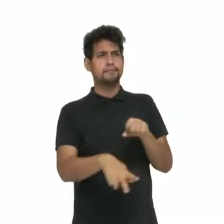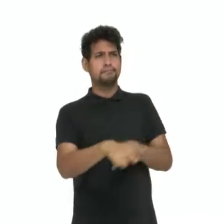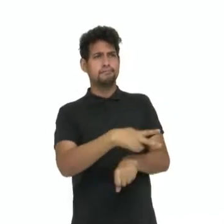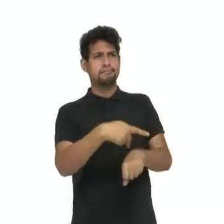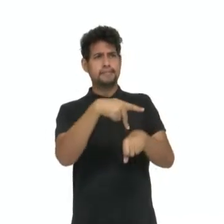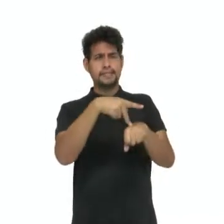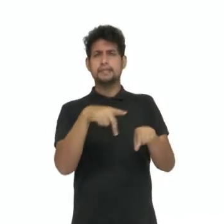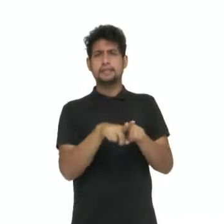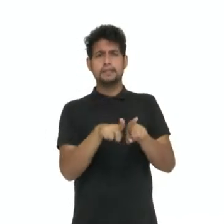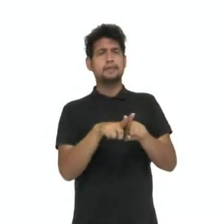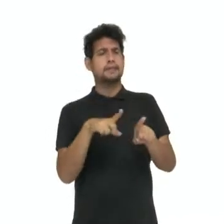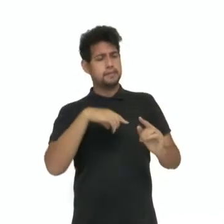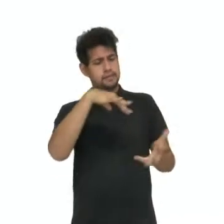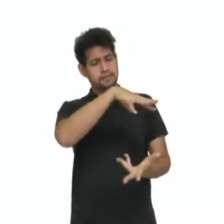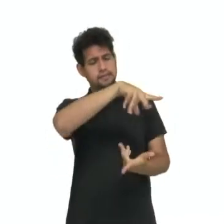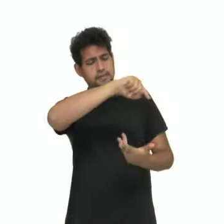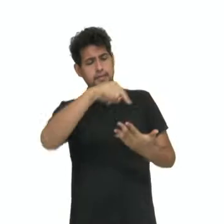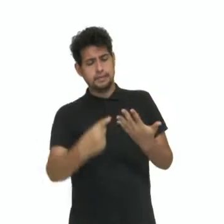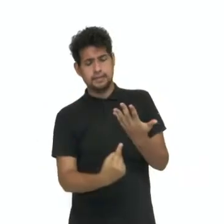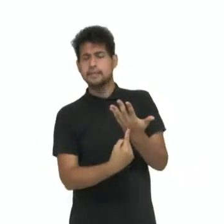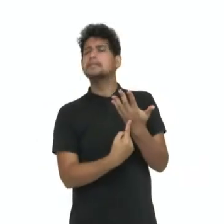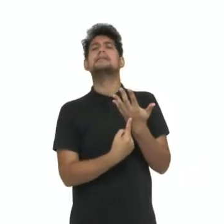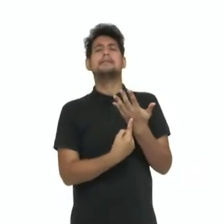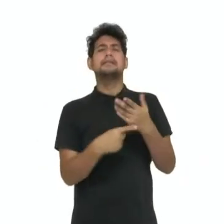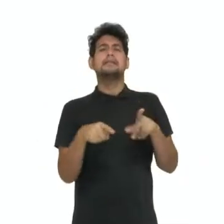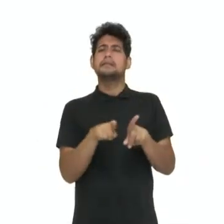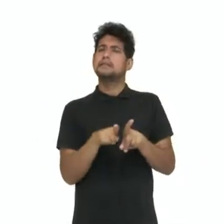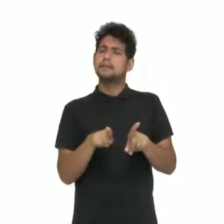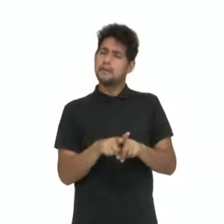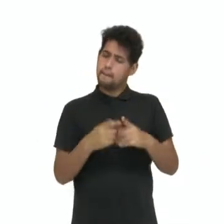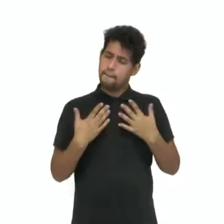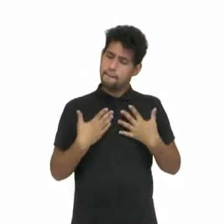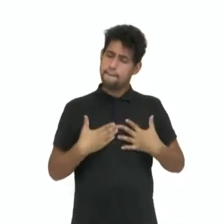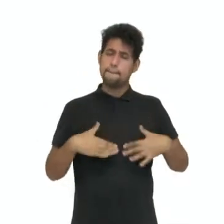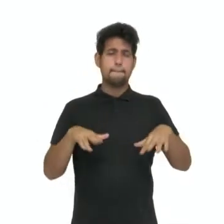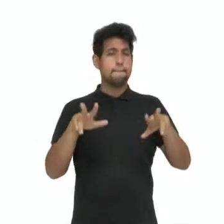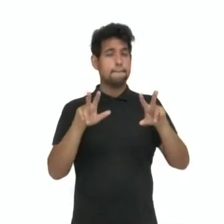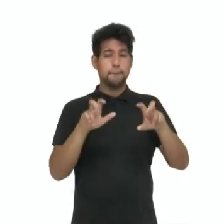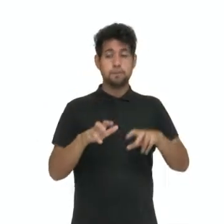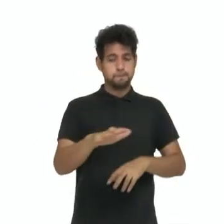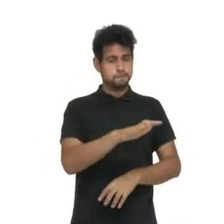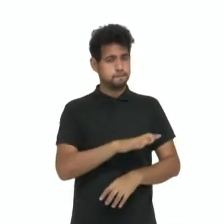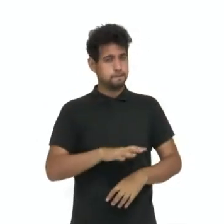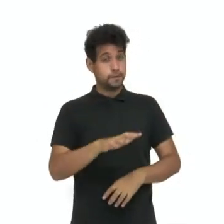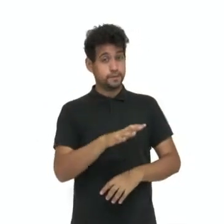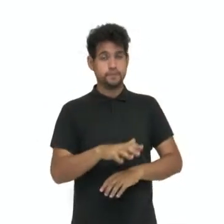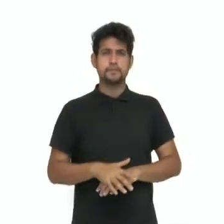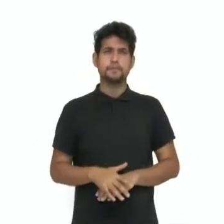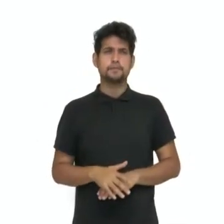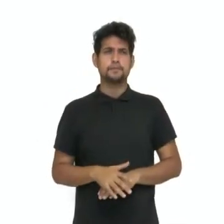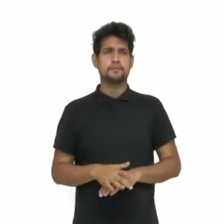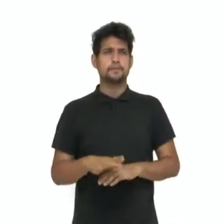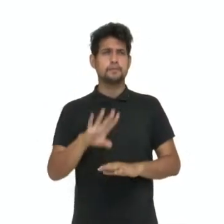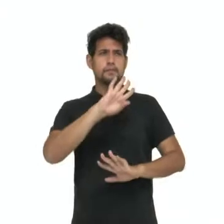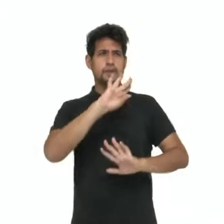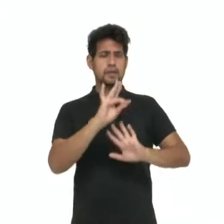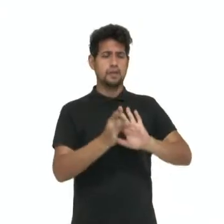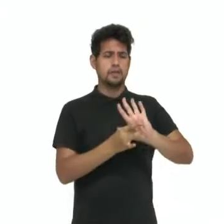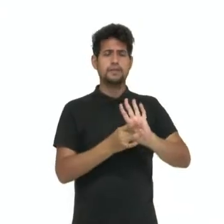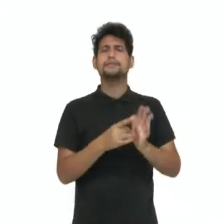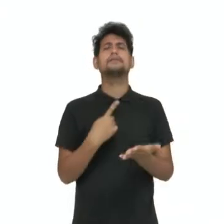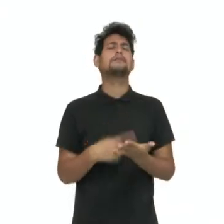Tratado Antártico, né, de exploração científica e pacífica desse continente, beleza? Firmando então um compromisso de